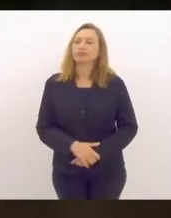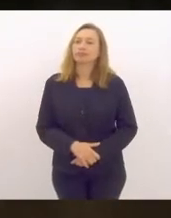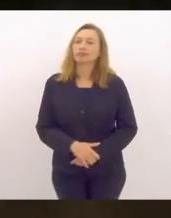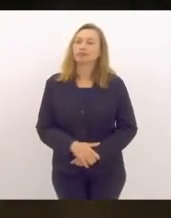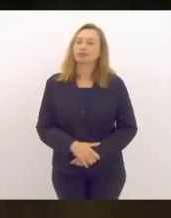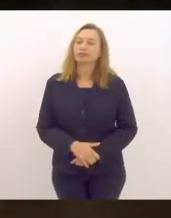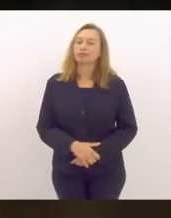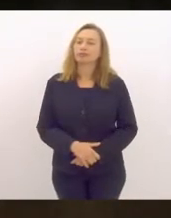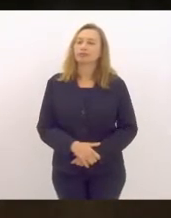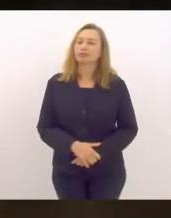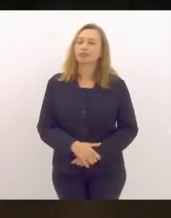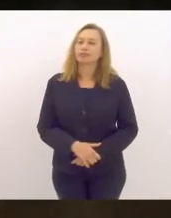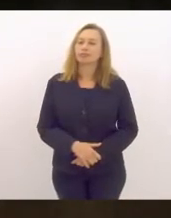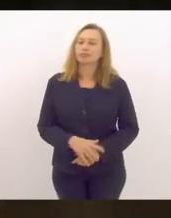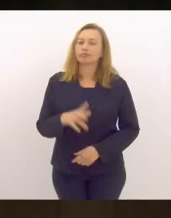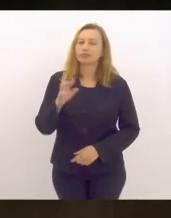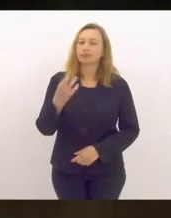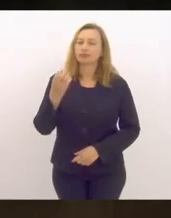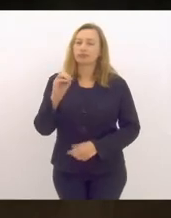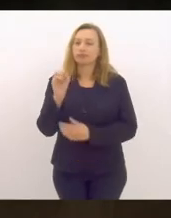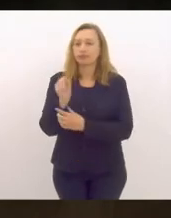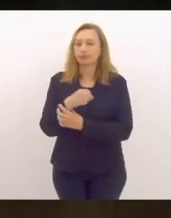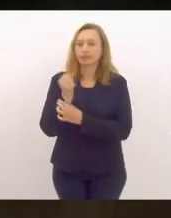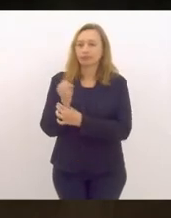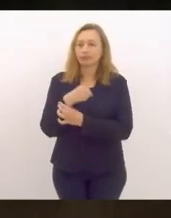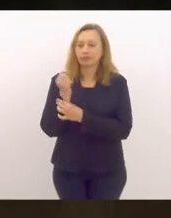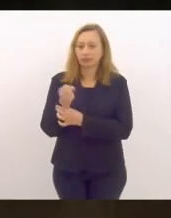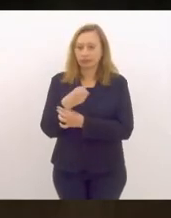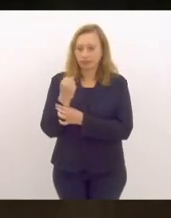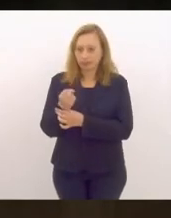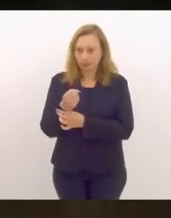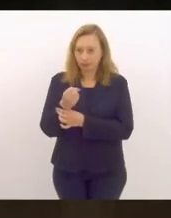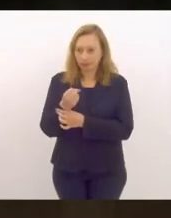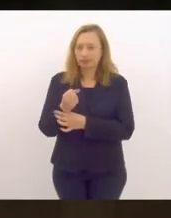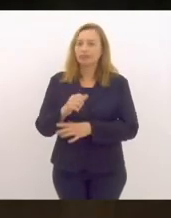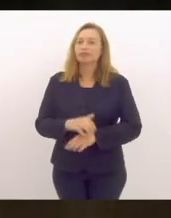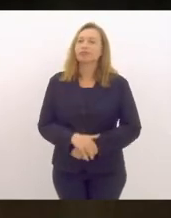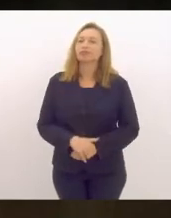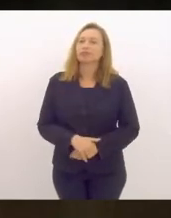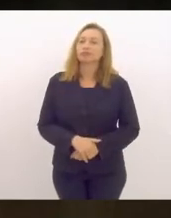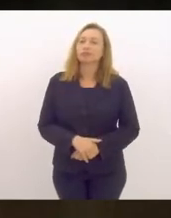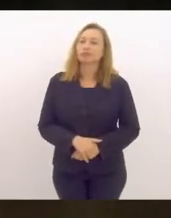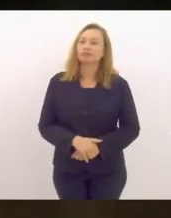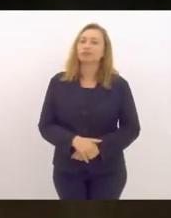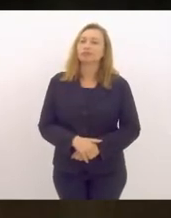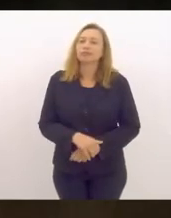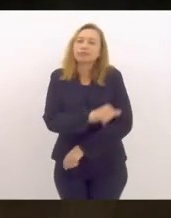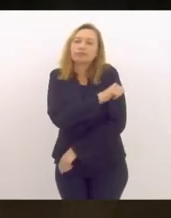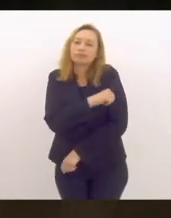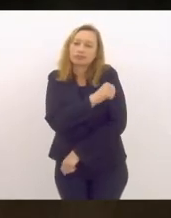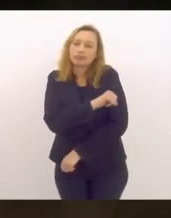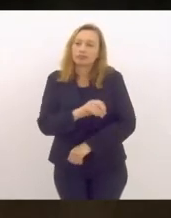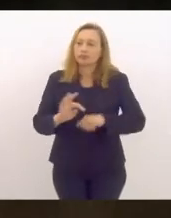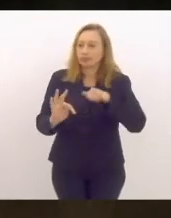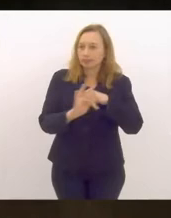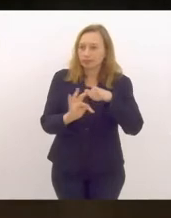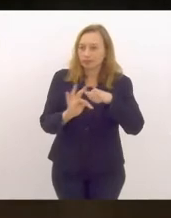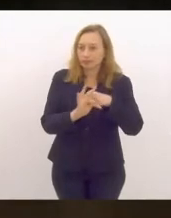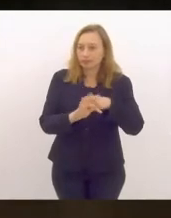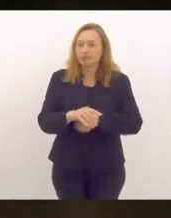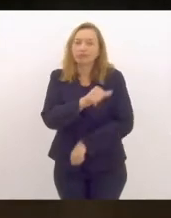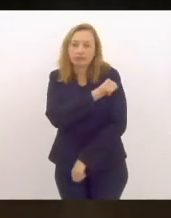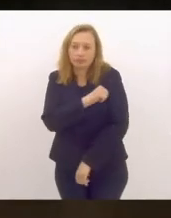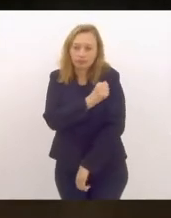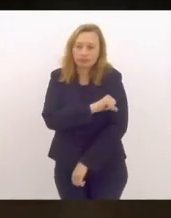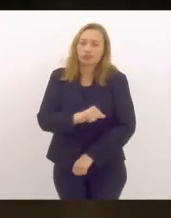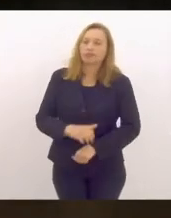as condições para o repouso dos fisioterapeutas e terapeutas ocupacionais, enfermeiros, técnicos de enfermagem e